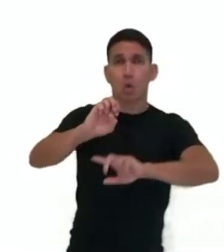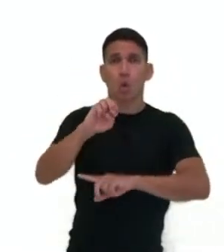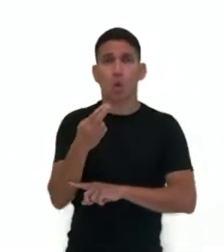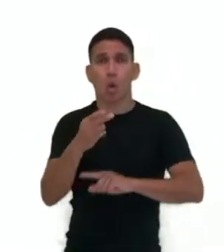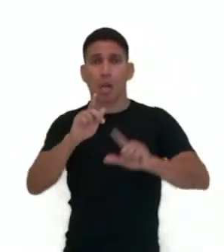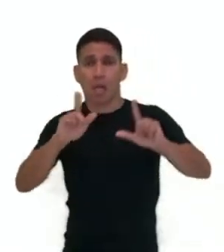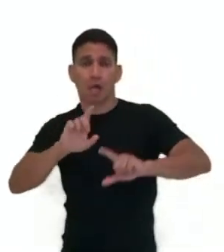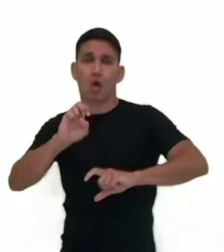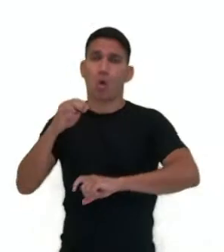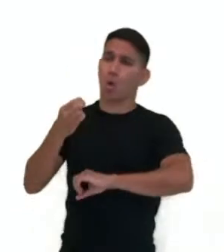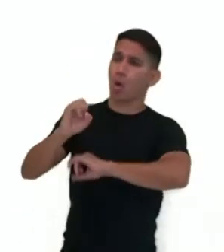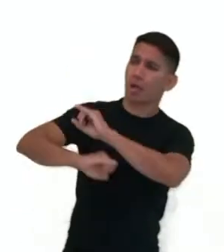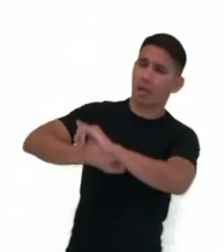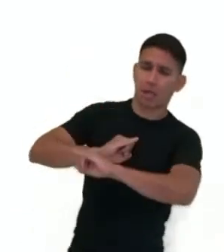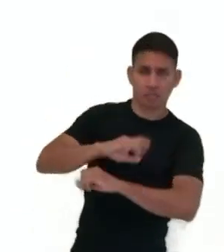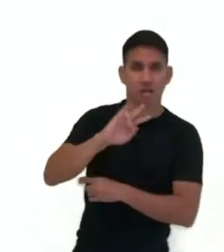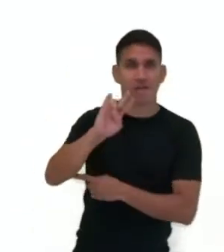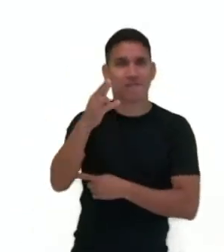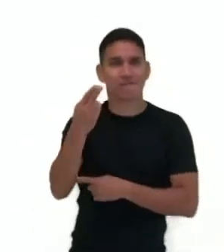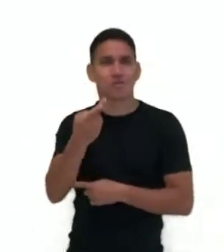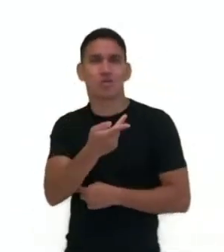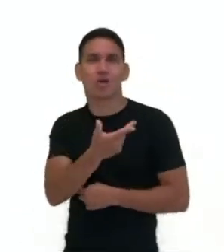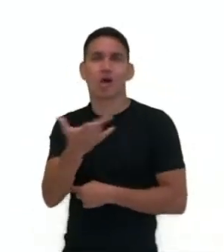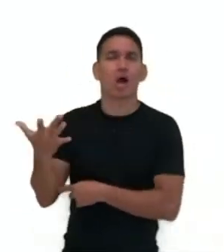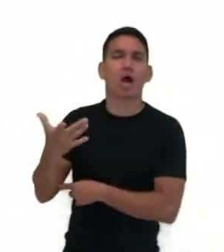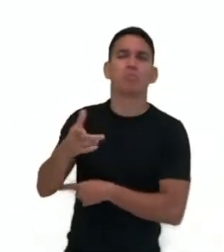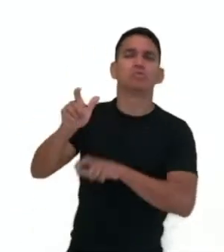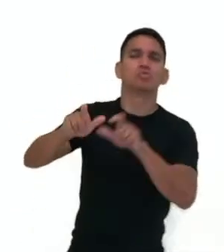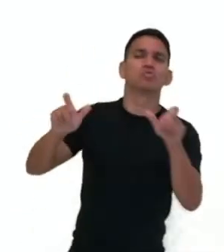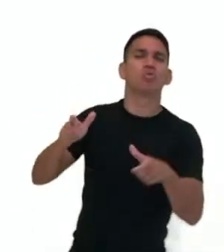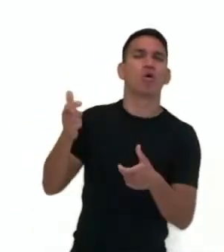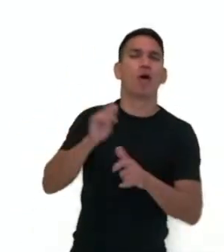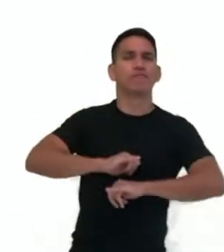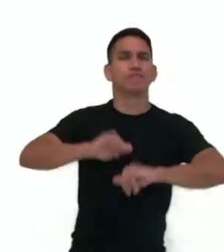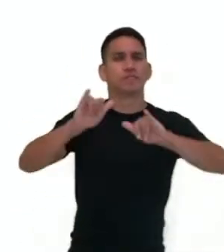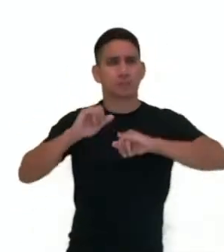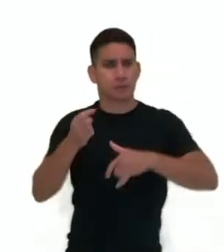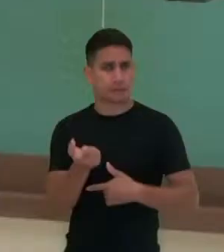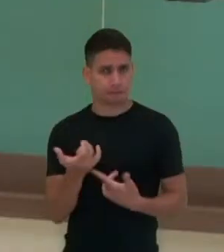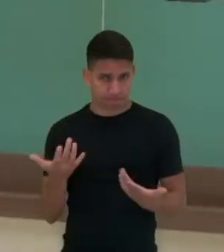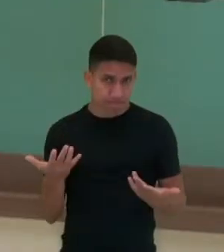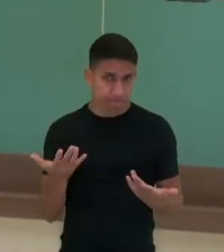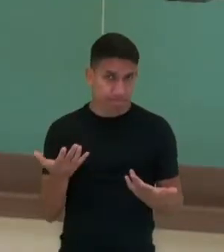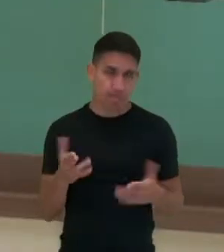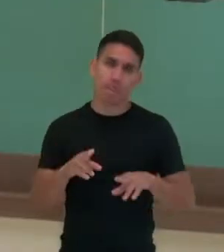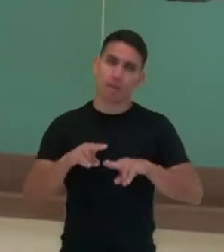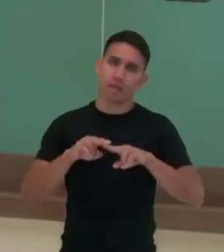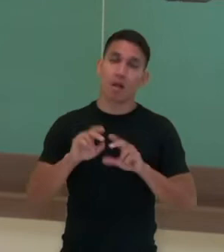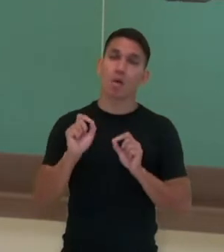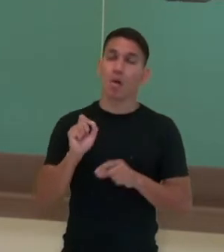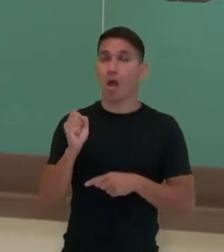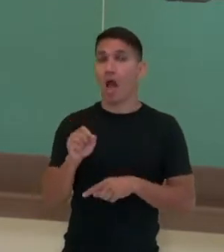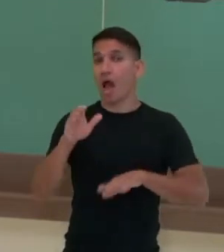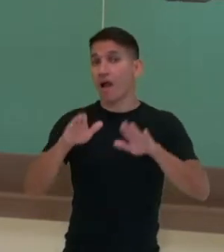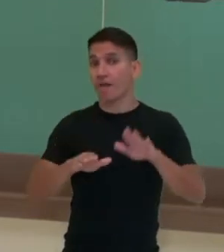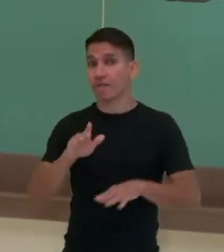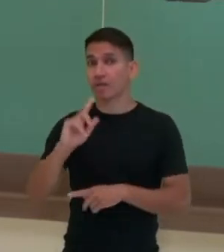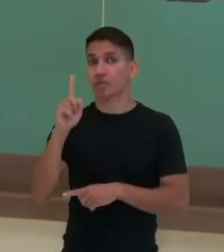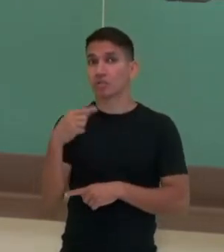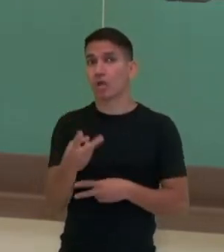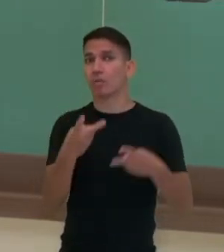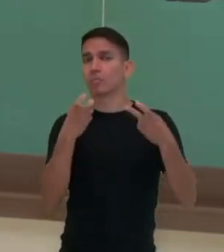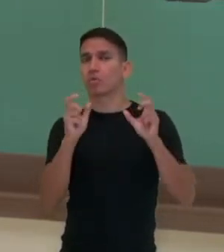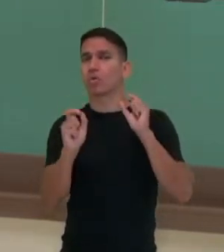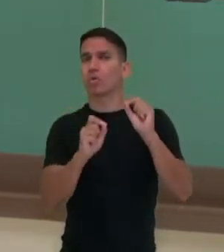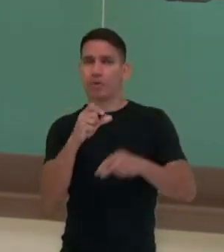pela internet, já acompanhou aí essas pessoas de alguma forma? Então, às vezes, nós temos